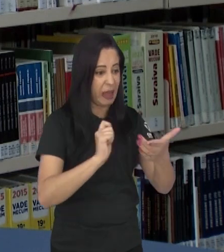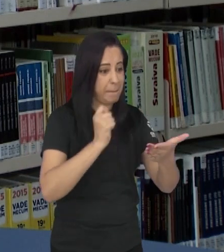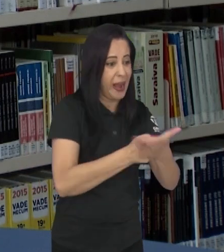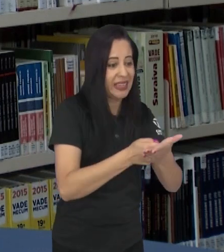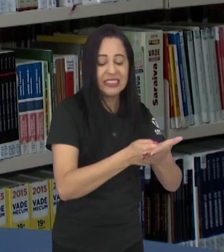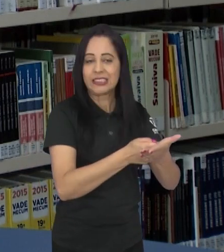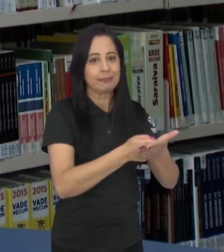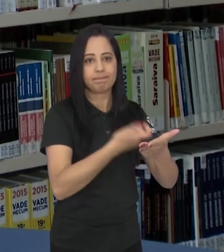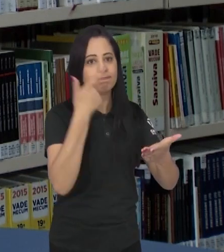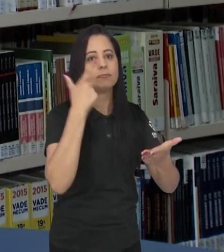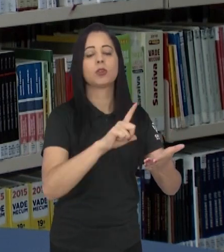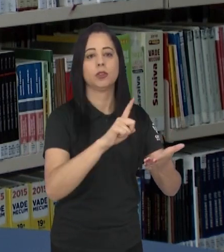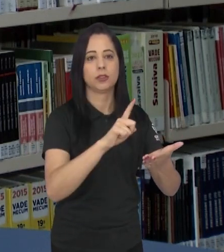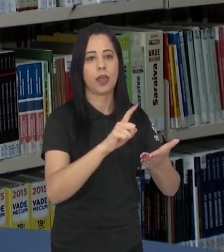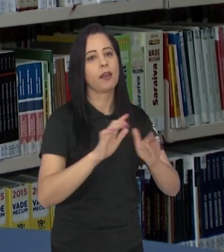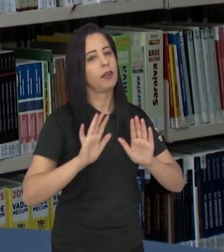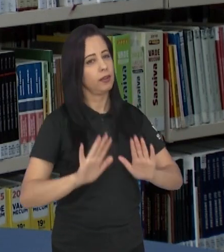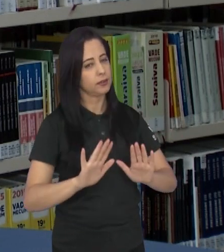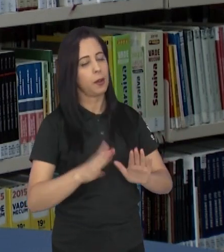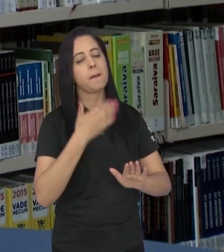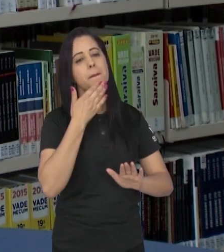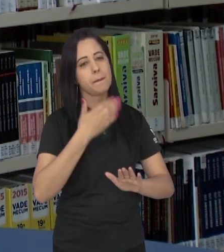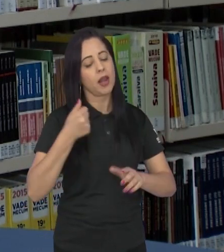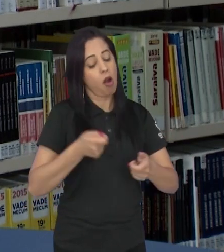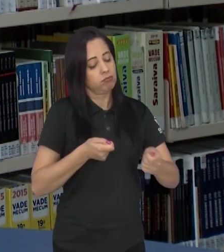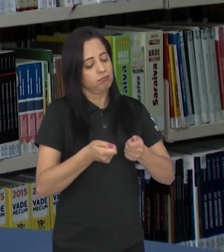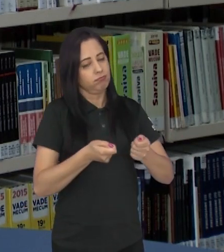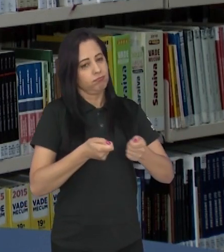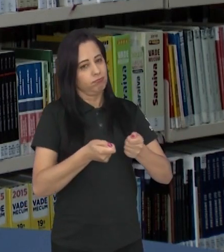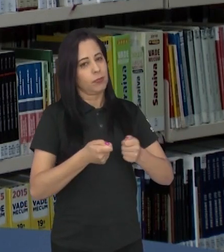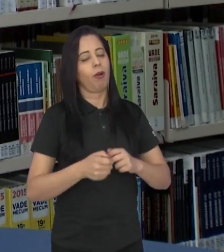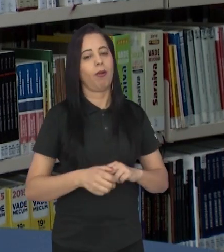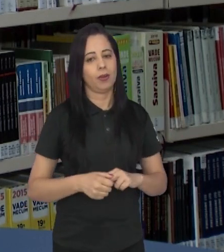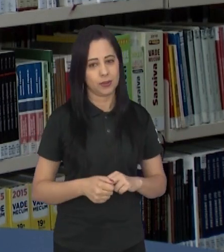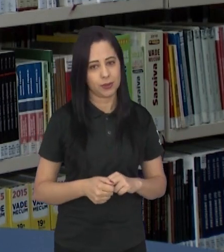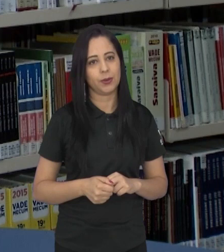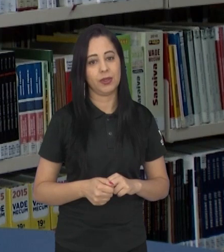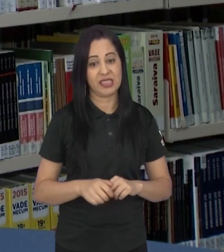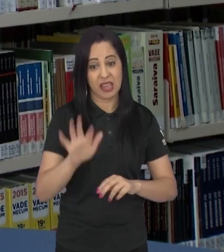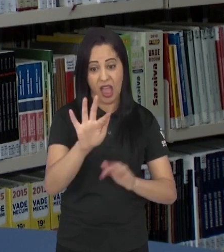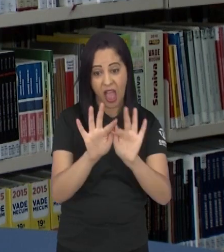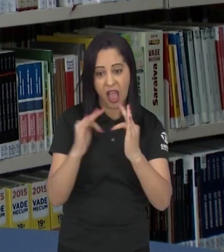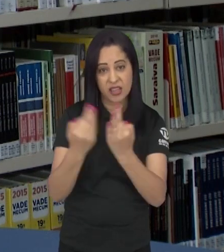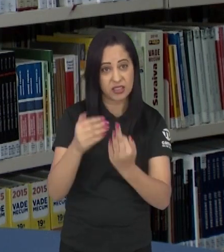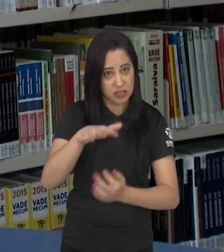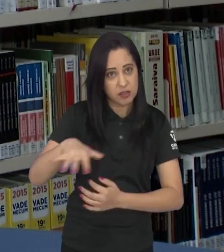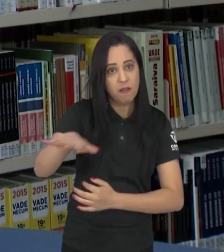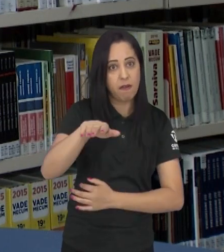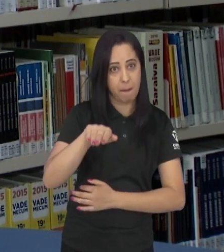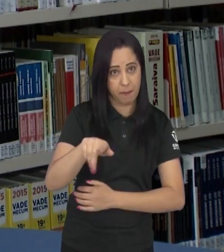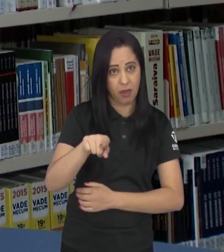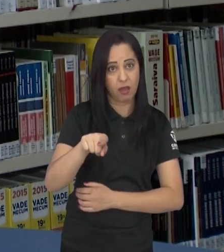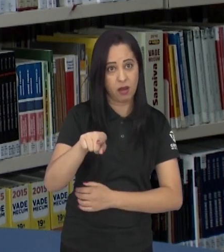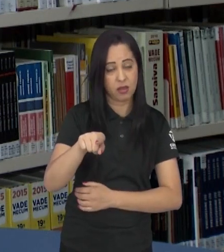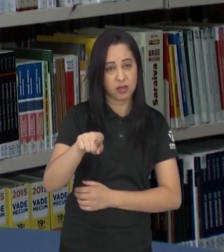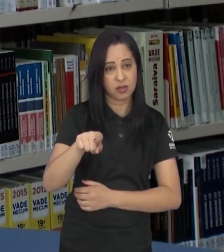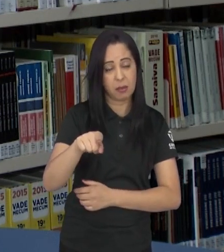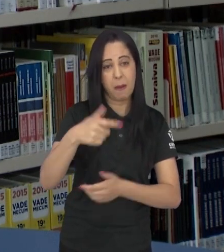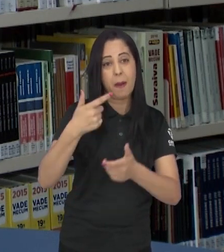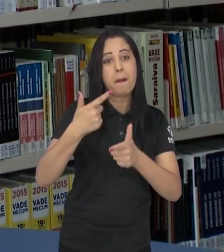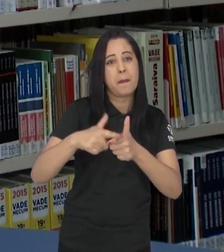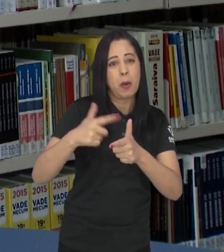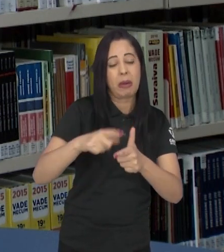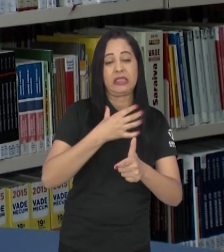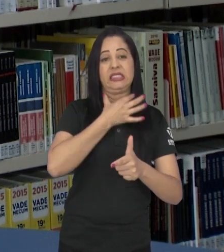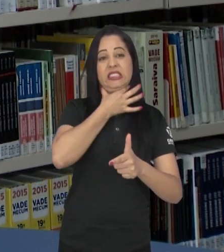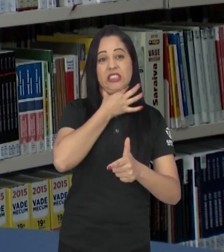estão inadimplentes, né? Então estamos numa situação não muito boa nesse sentido. Então acho que para essas famílias, né, eu acho